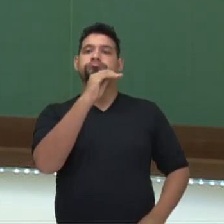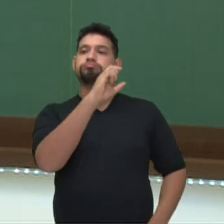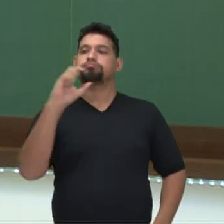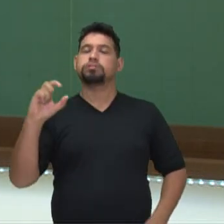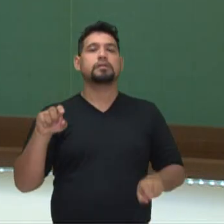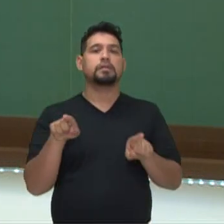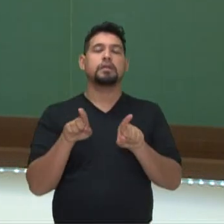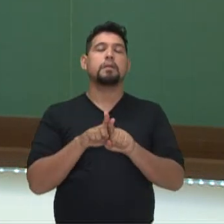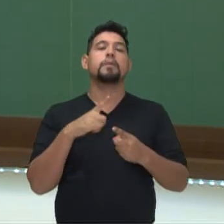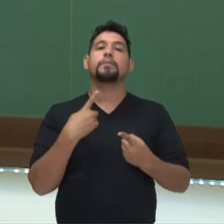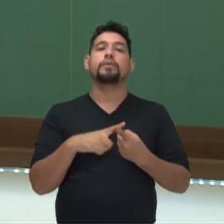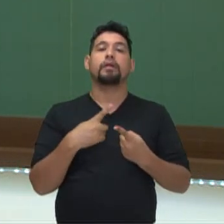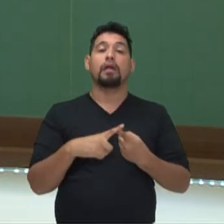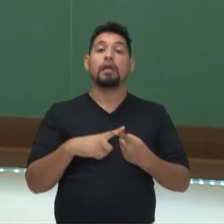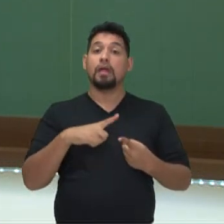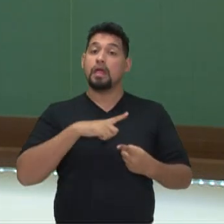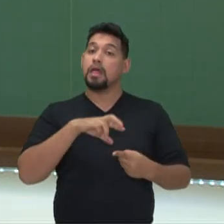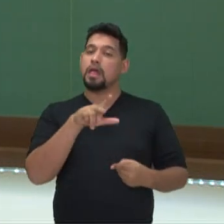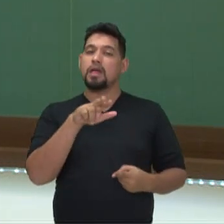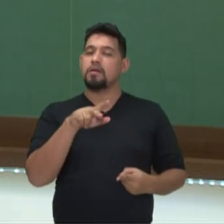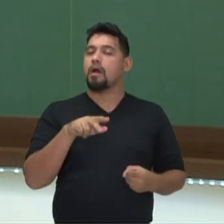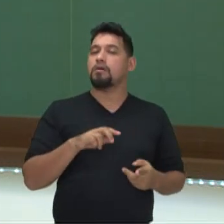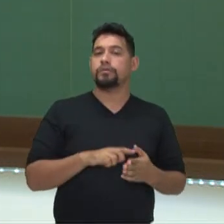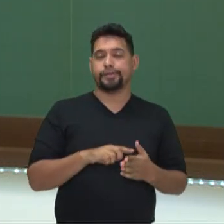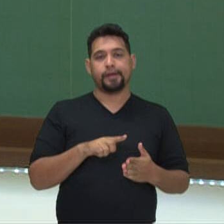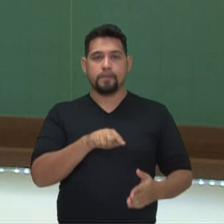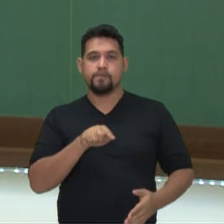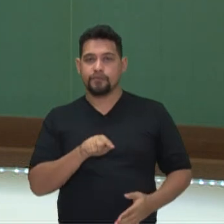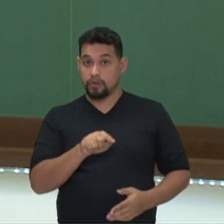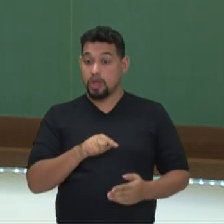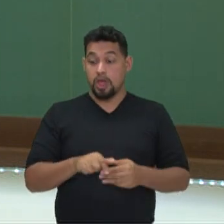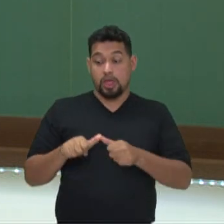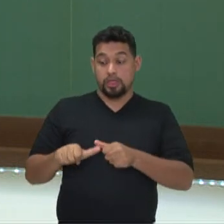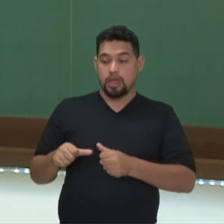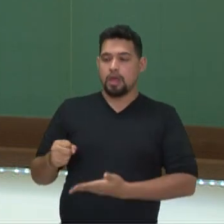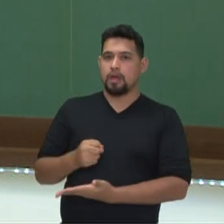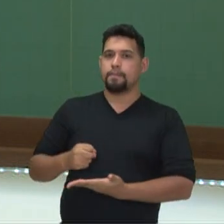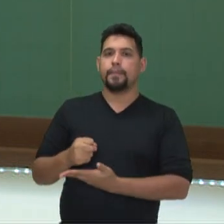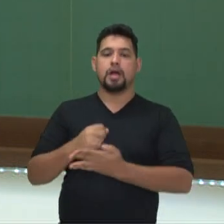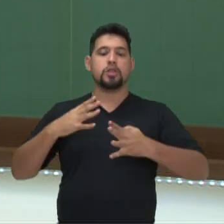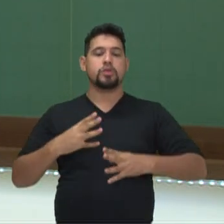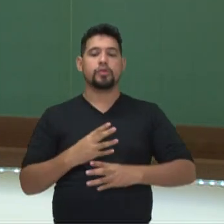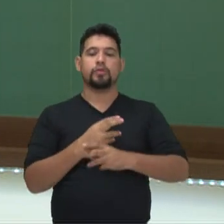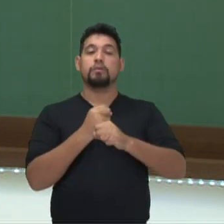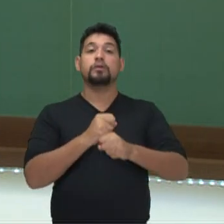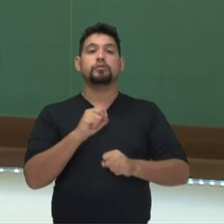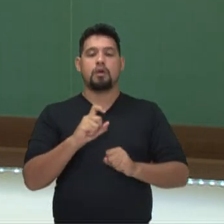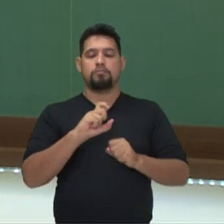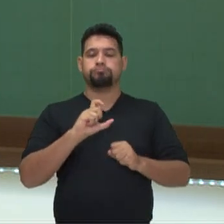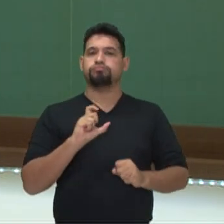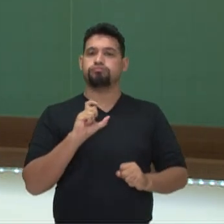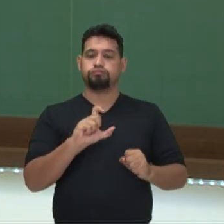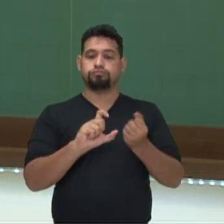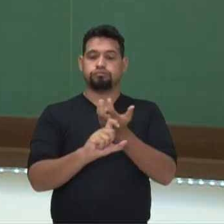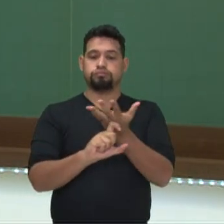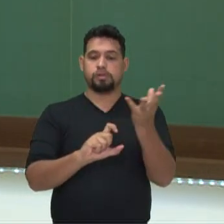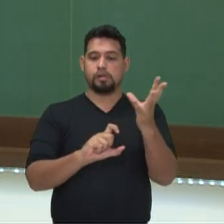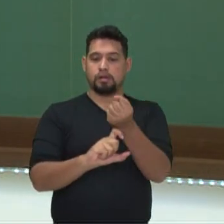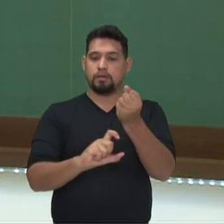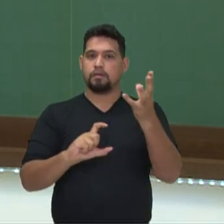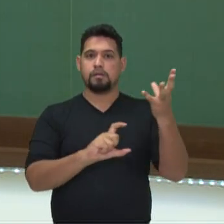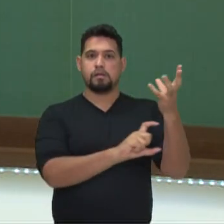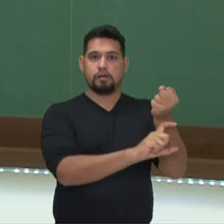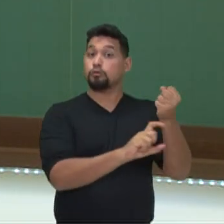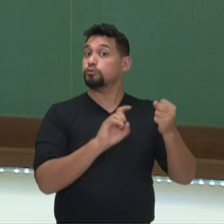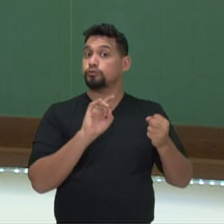uma multiplicação, nós conservamos a base e somamos os expoentes. Lembrem-se que essa